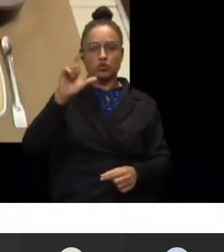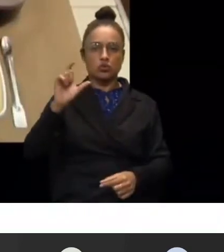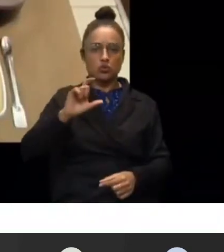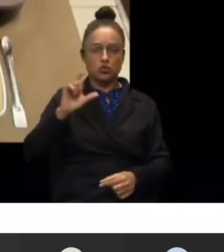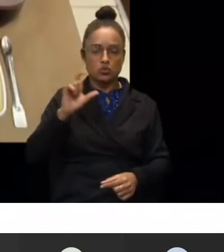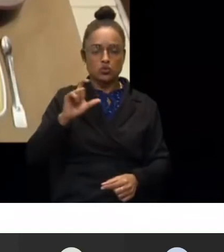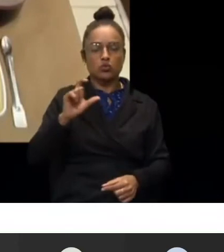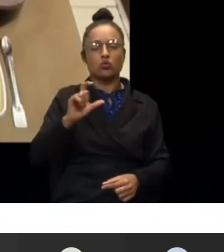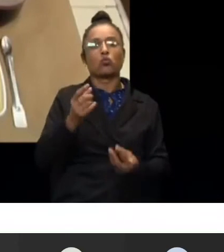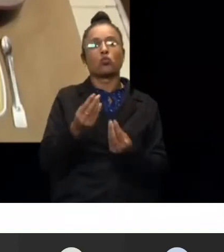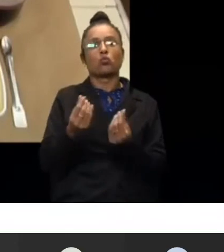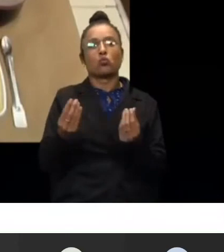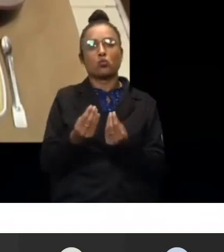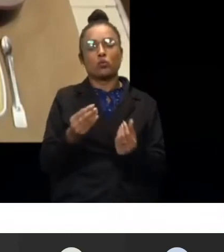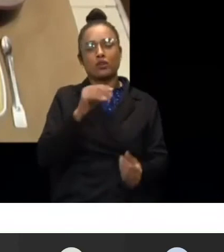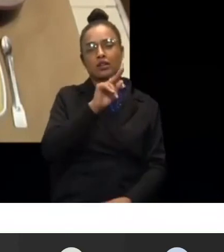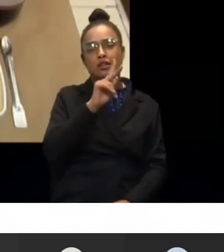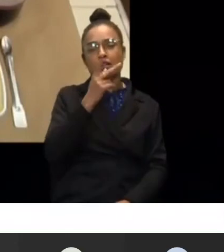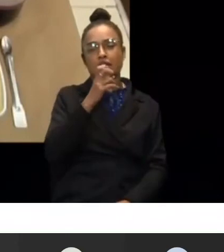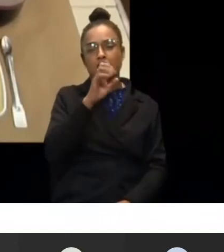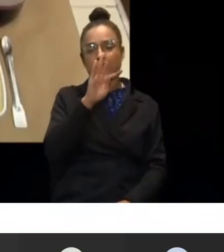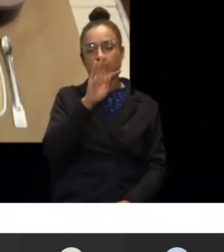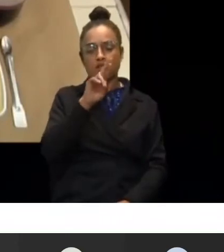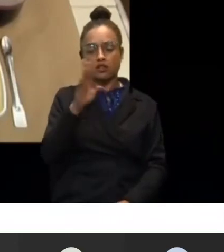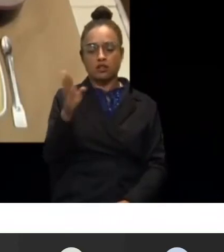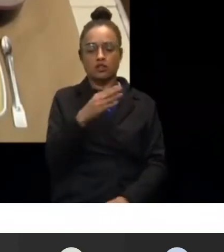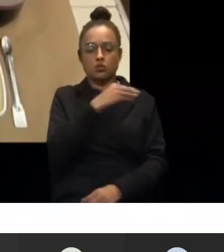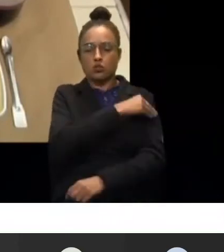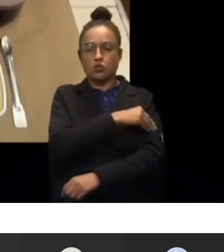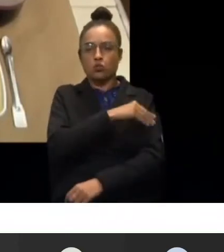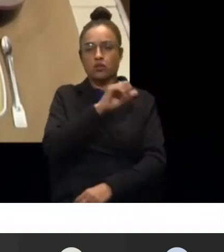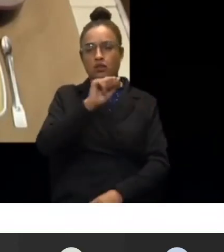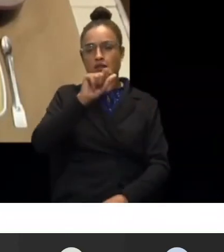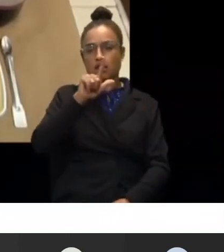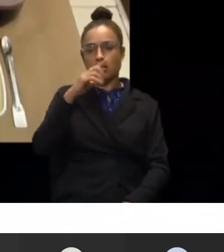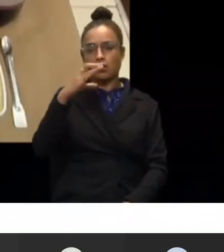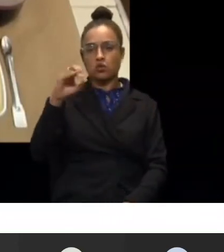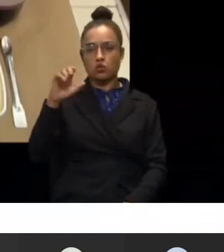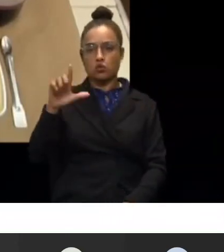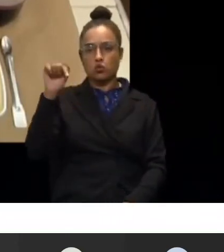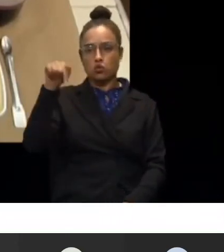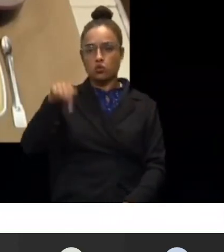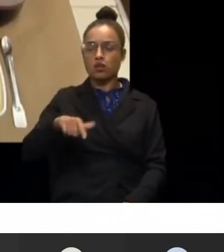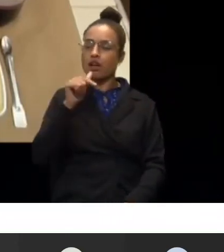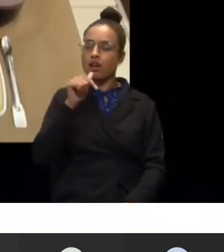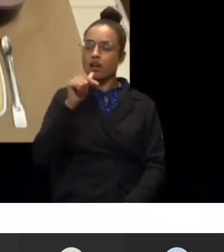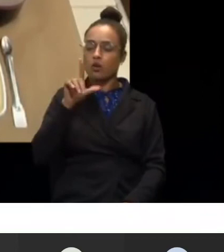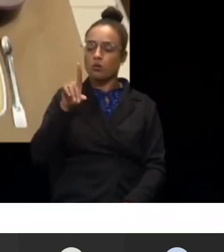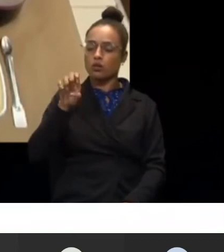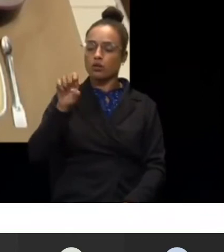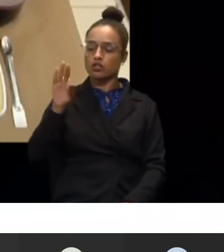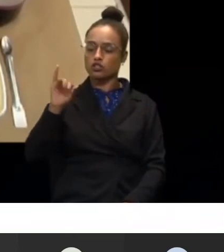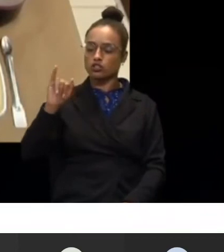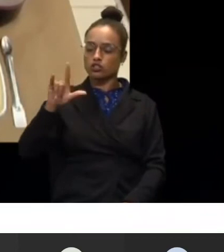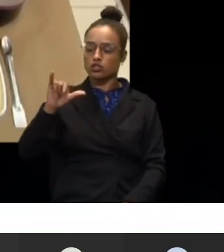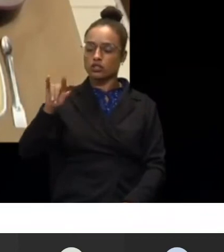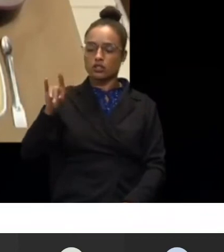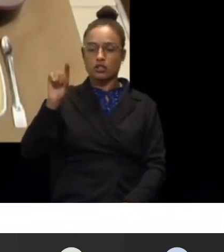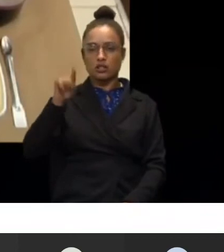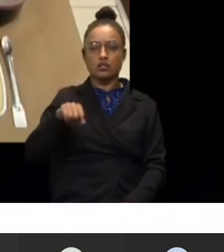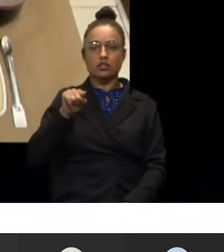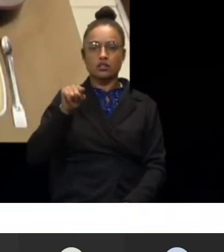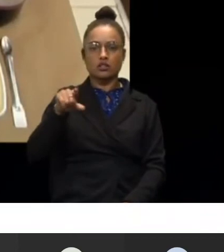a solução de éter e álcool, que será utilizado no segundo procedimento, água destilada,